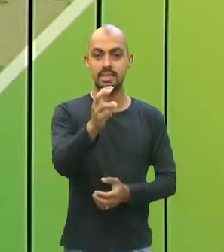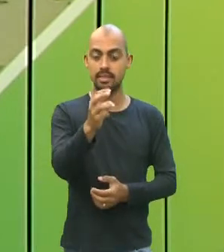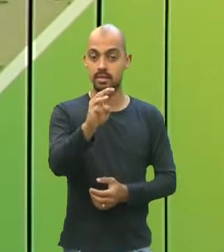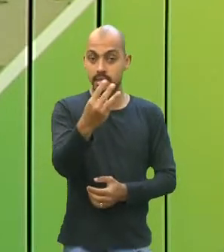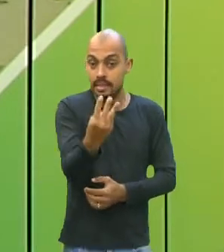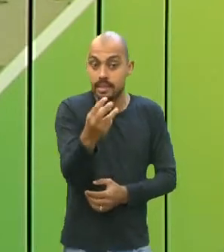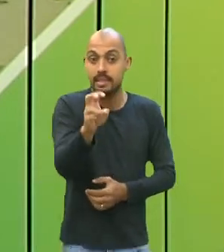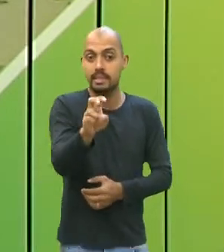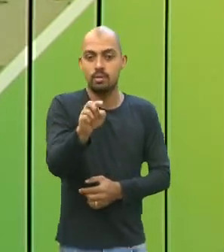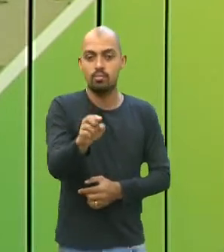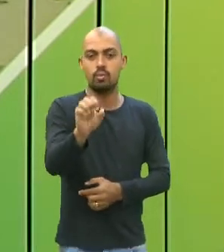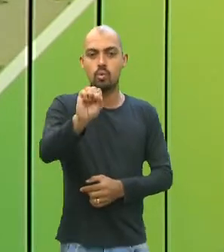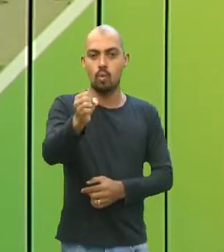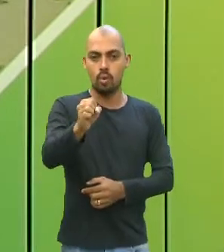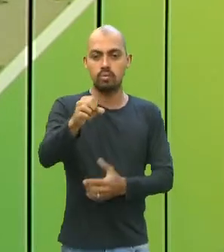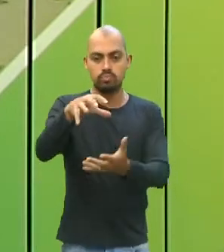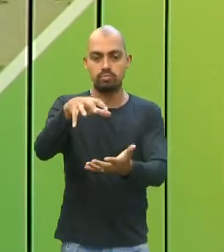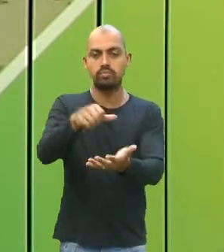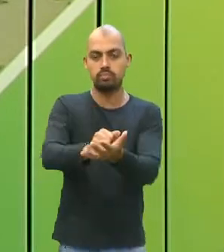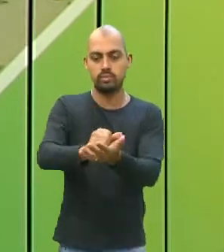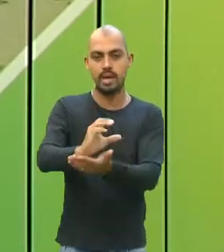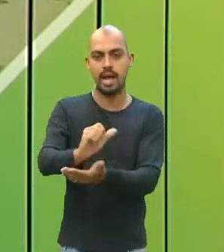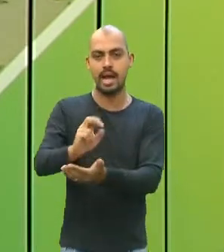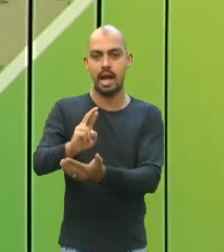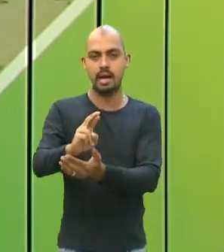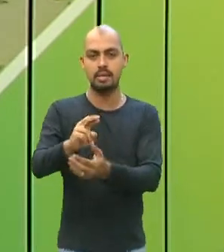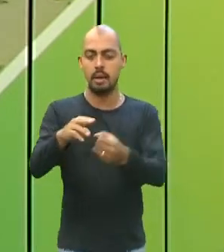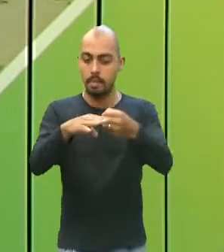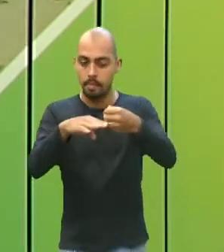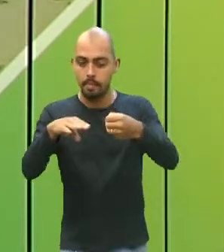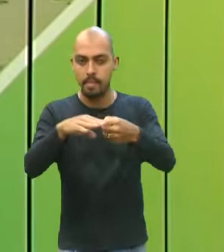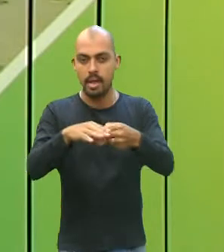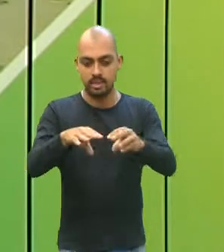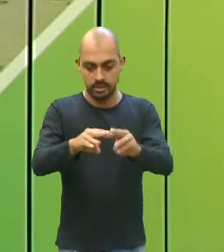35,8% das áreas inscritas no CAR como pequeno porte,